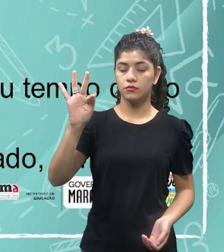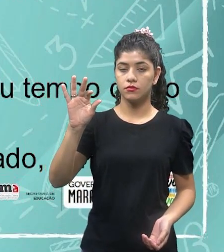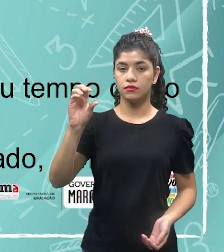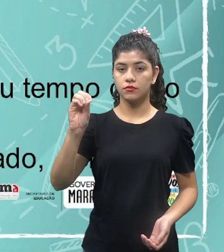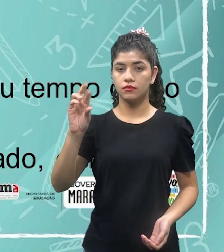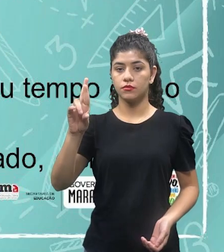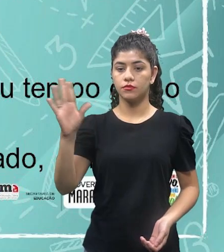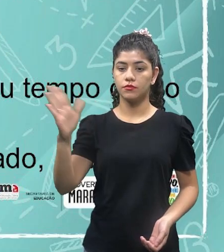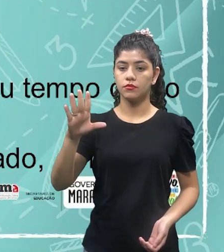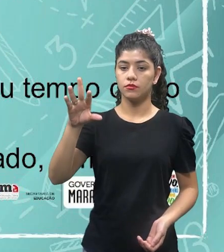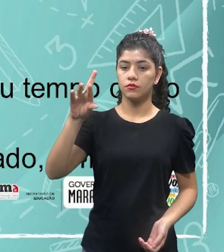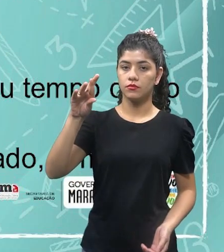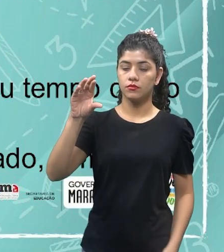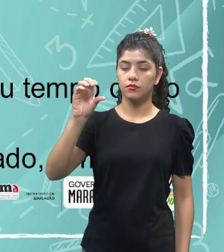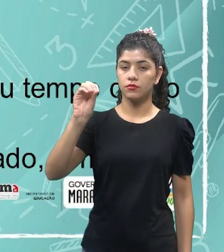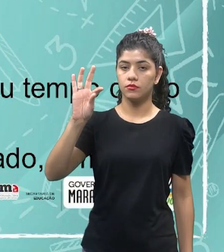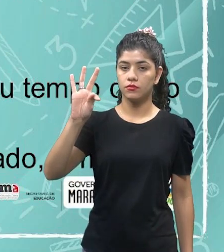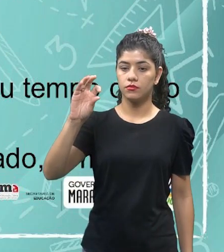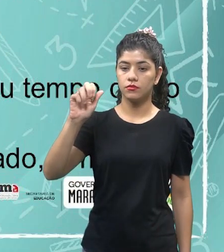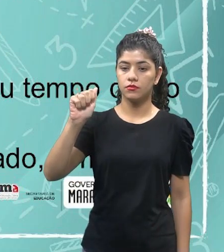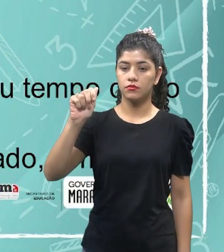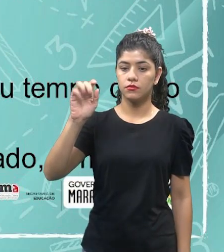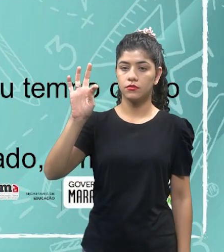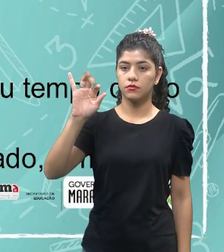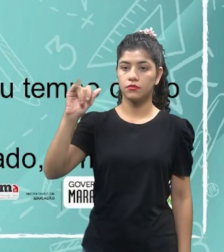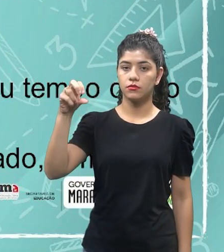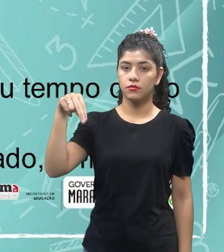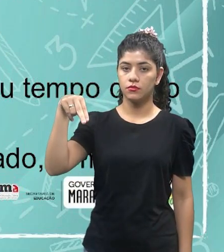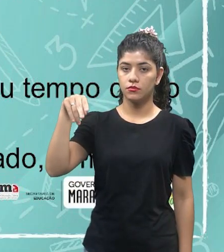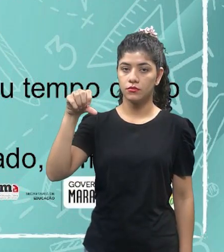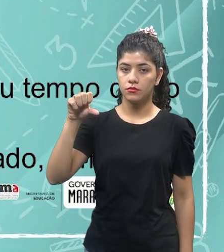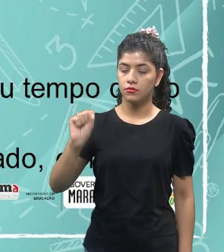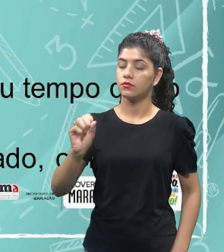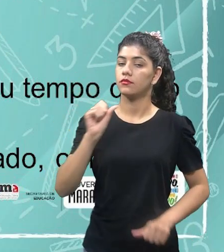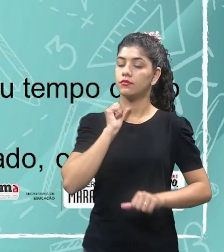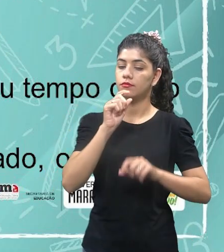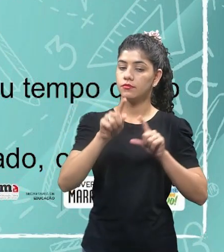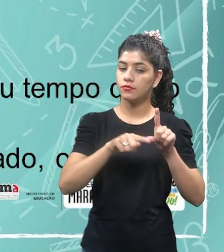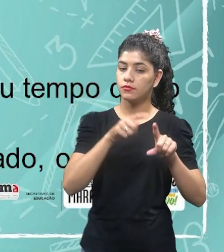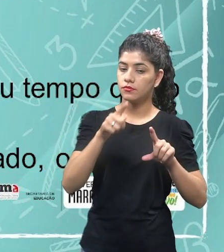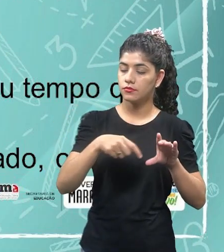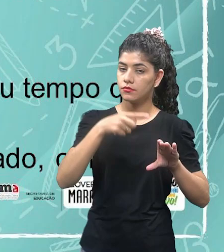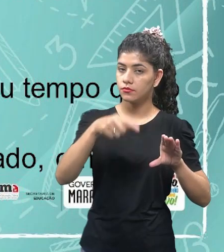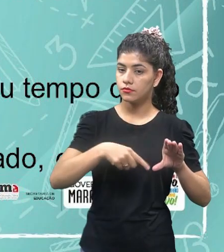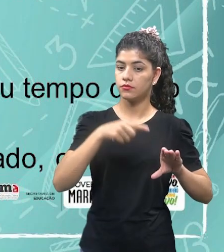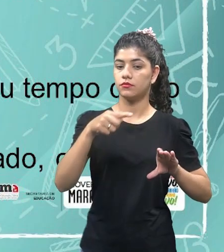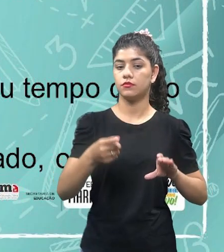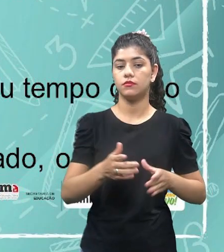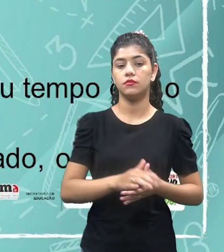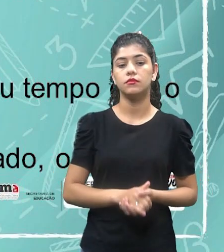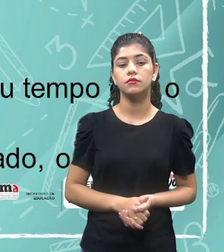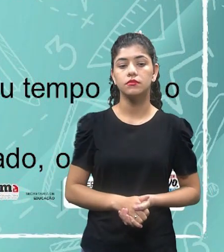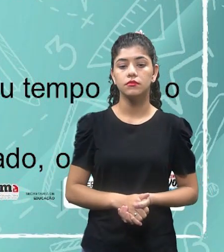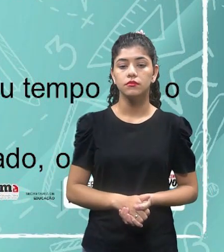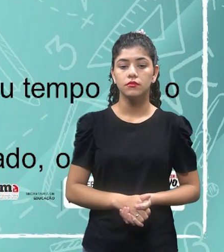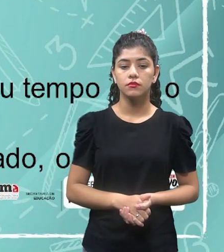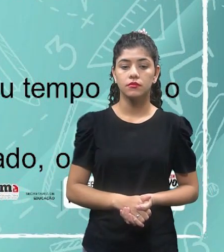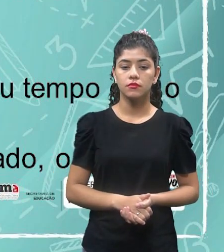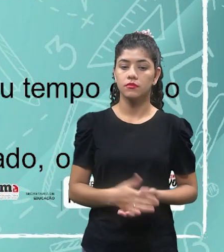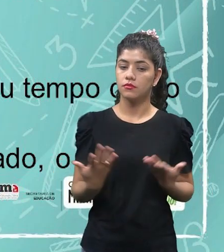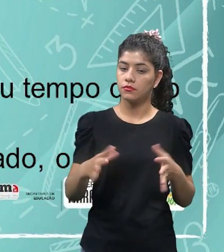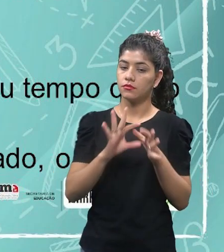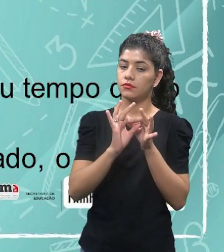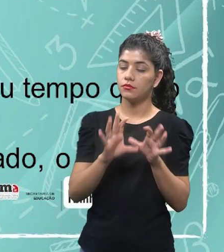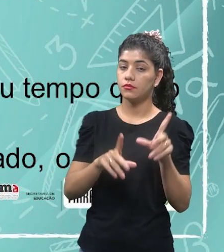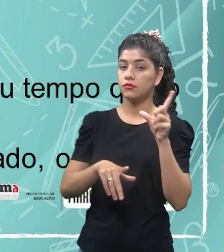as posições em que o motor irá funcionar, apenas isso. 2.